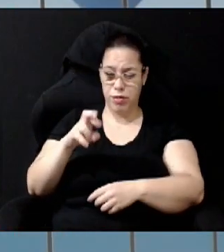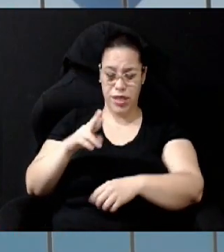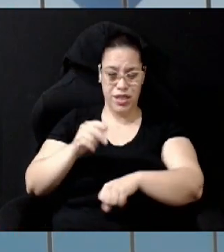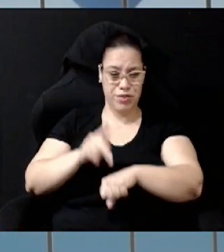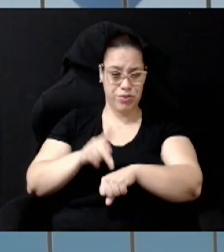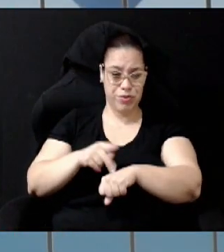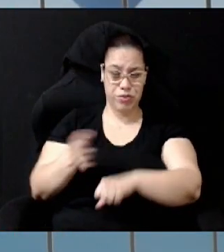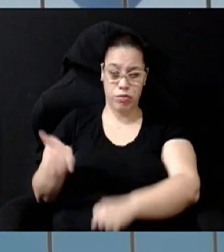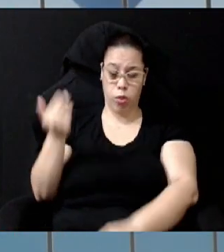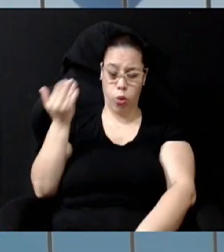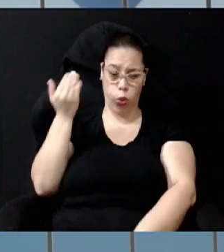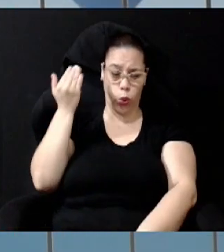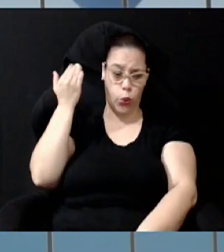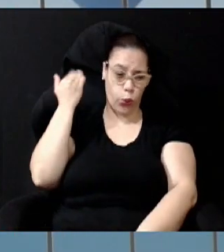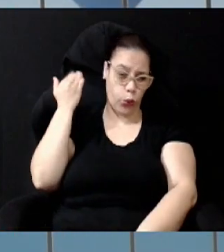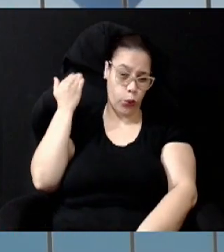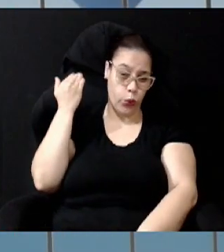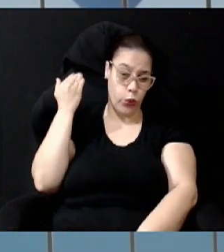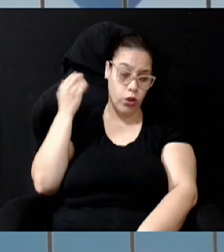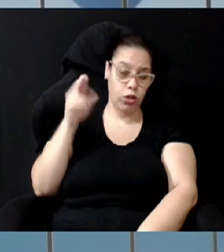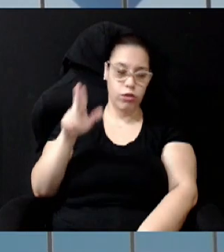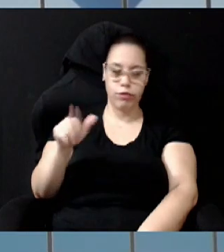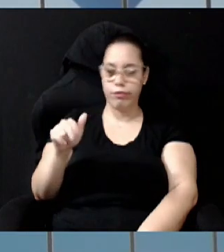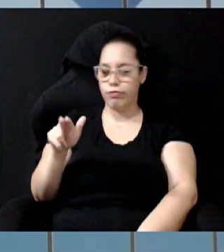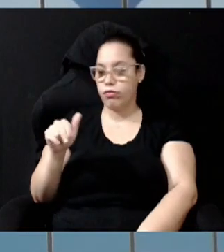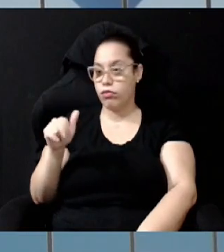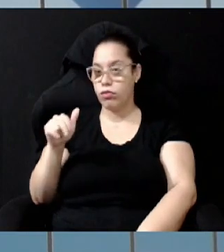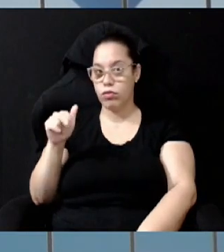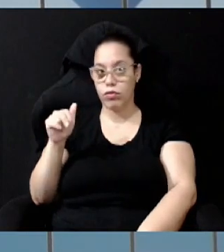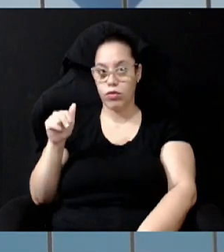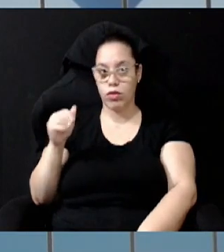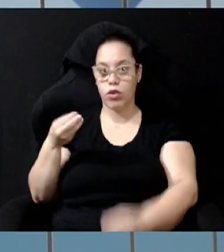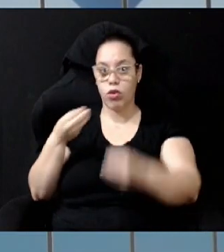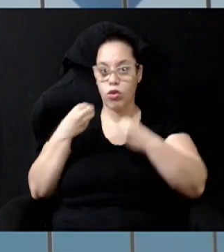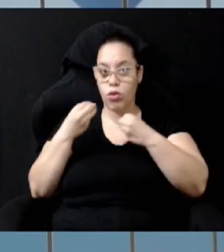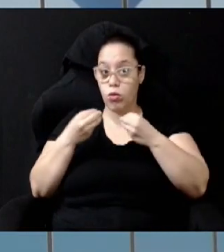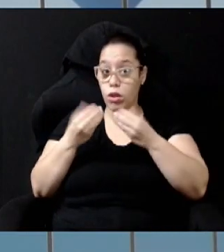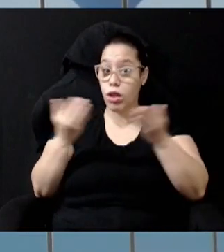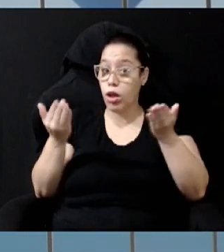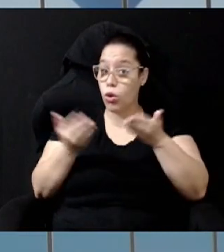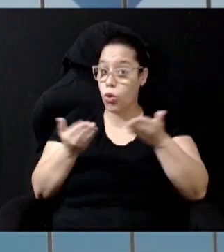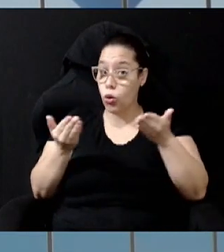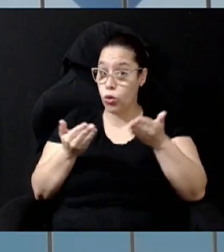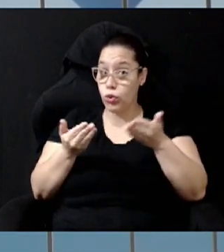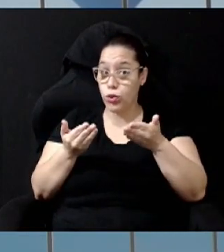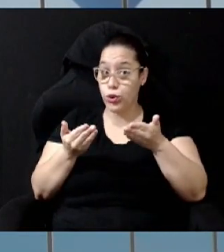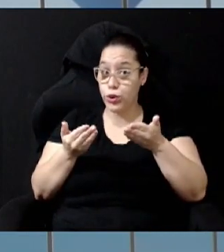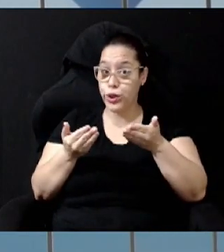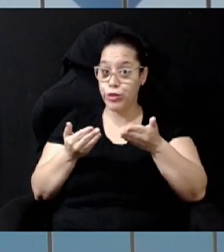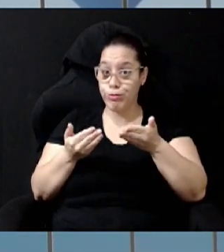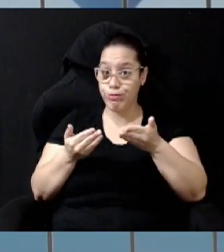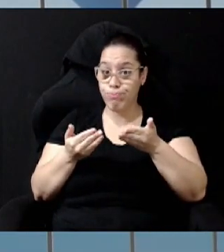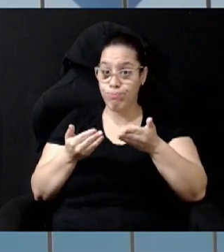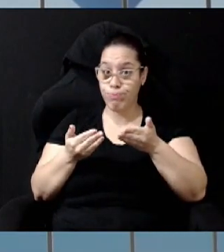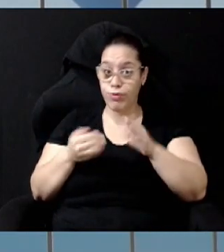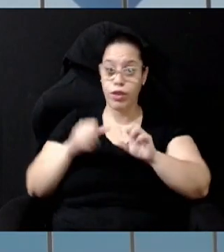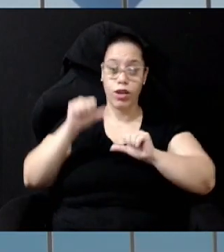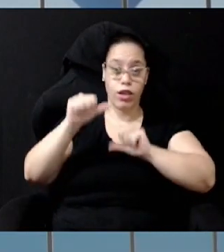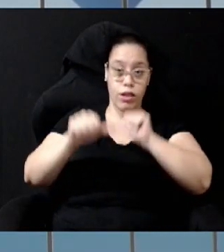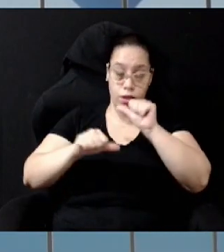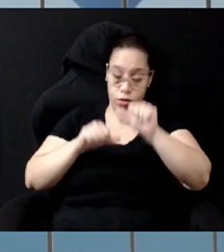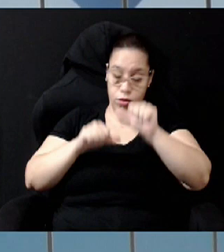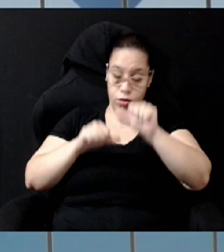identificar, mas nunca do modo como a gente tem enfrentado, tem mudado a escala